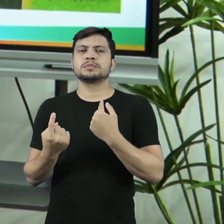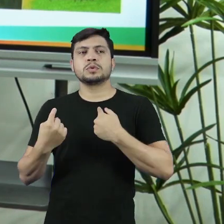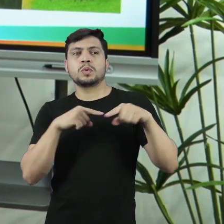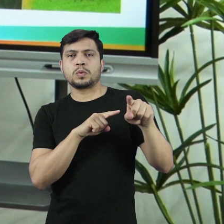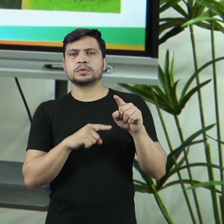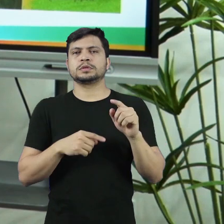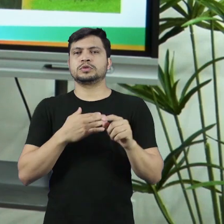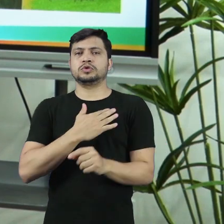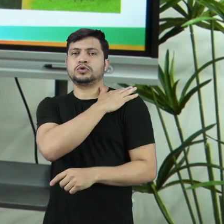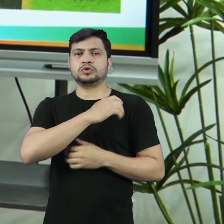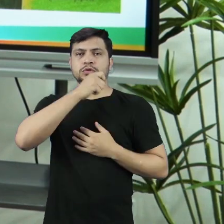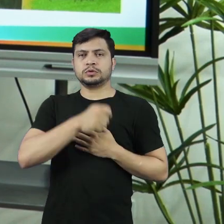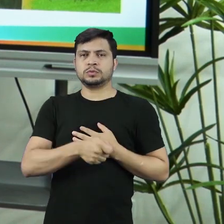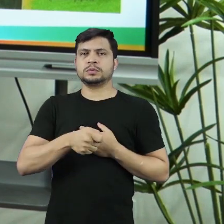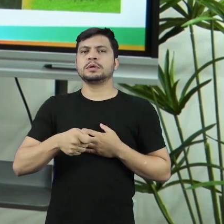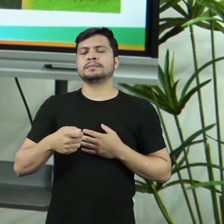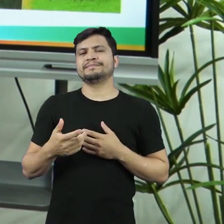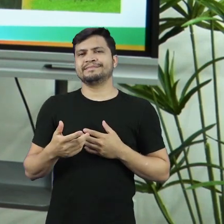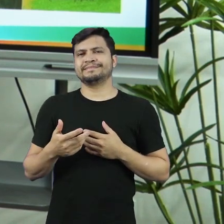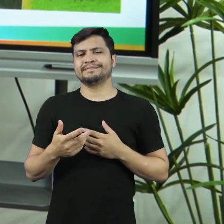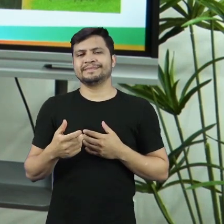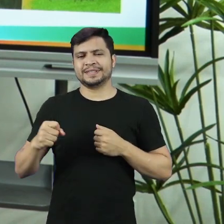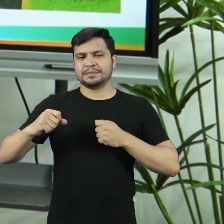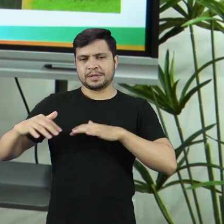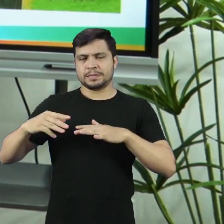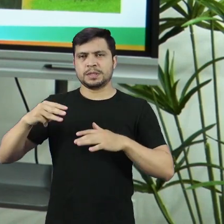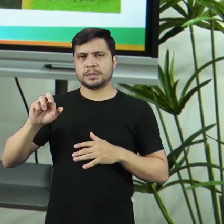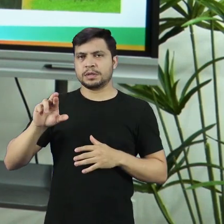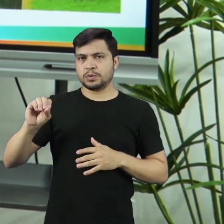militar no Brasil, a partir de um movimento chamado MR8.